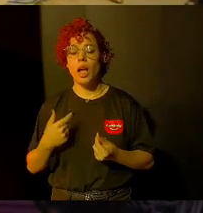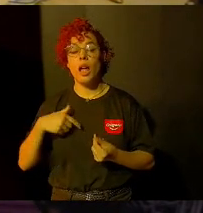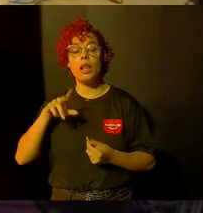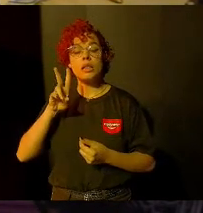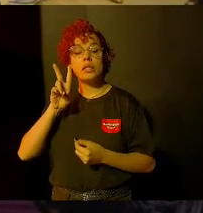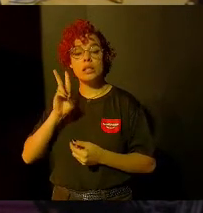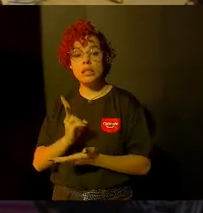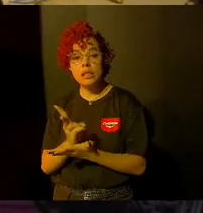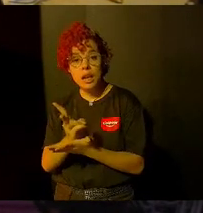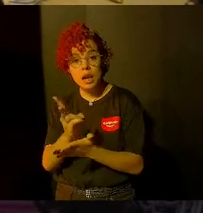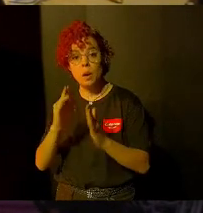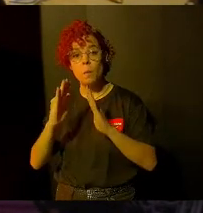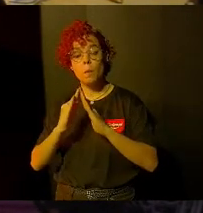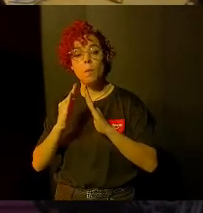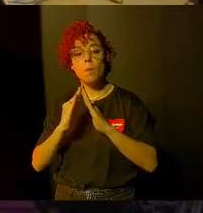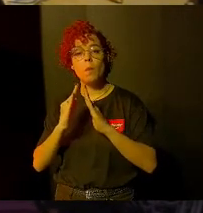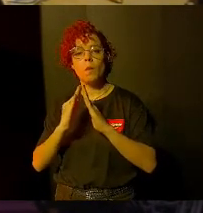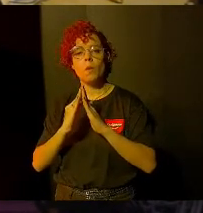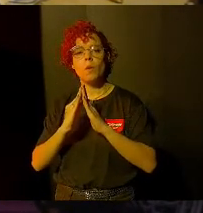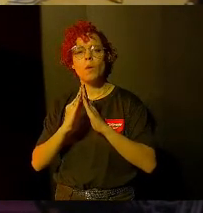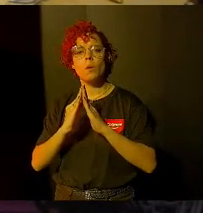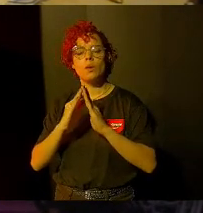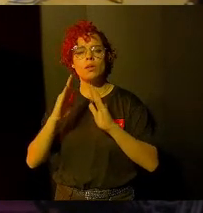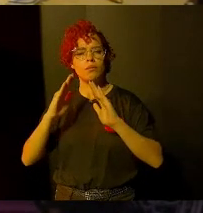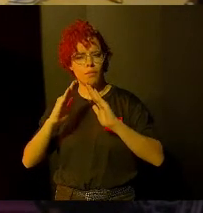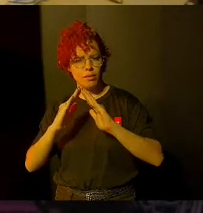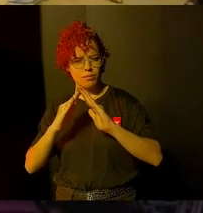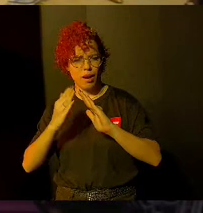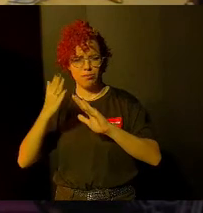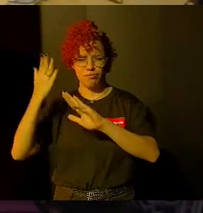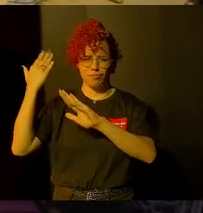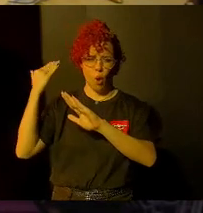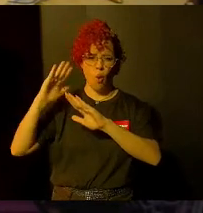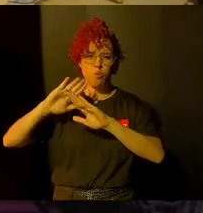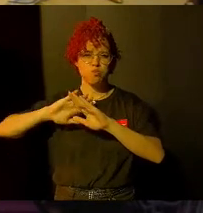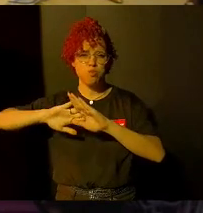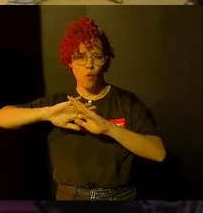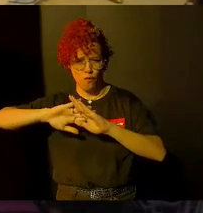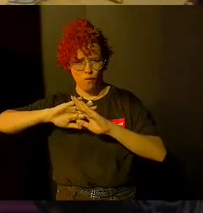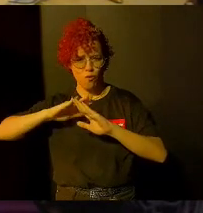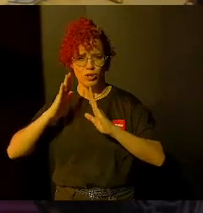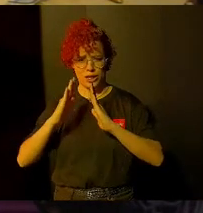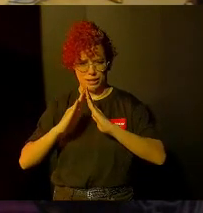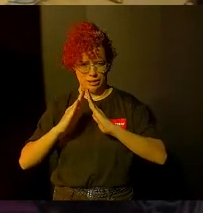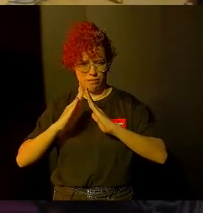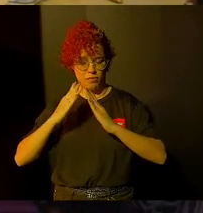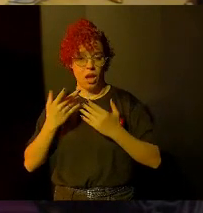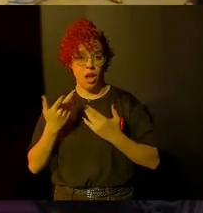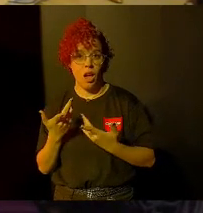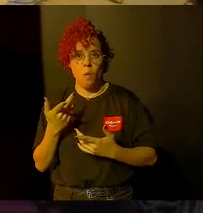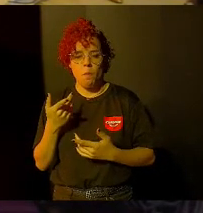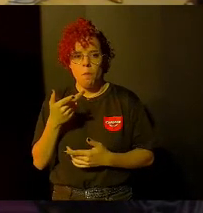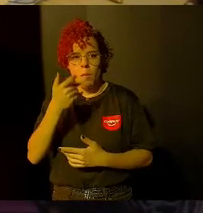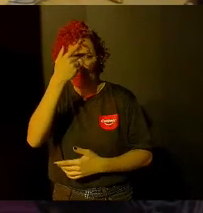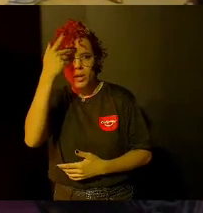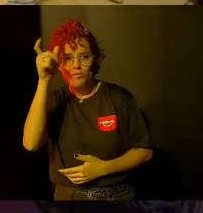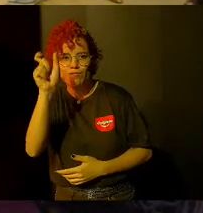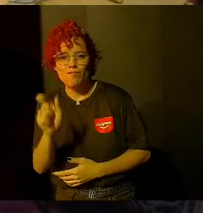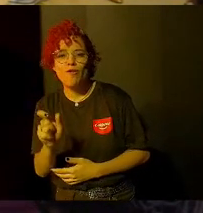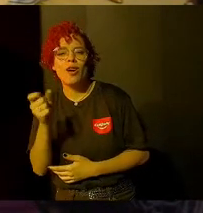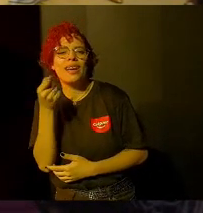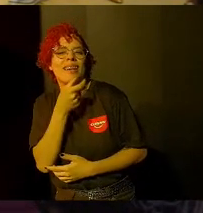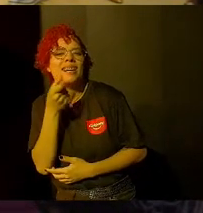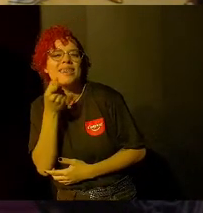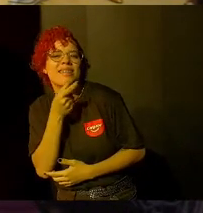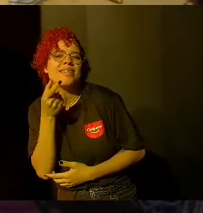morou nessas dependências de de fundos E era uma figura engraçada divertida mas ao mesmo